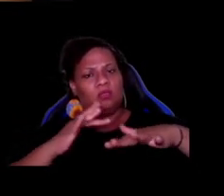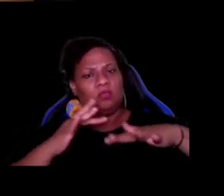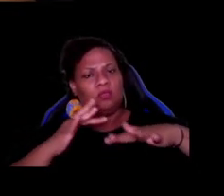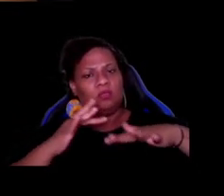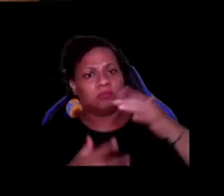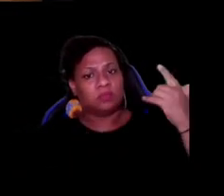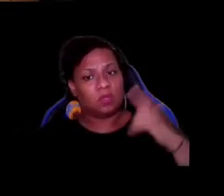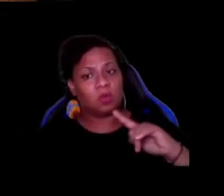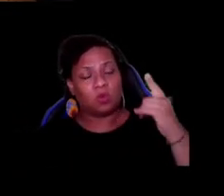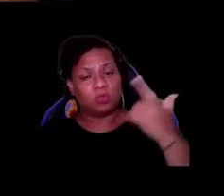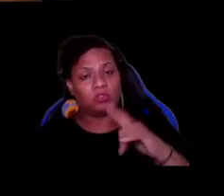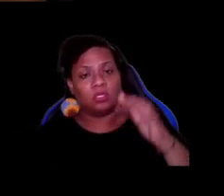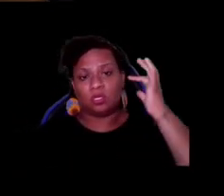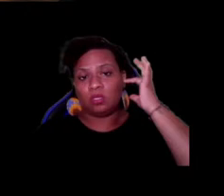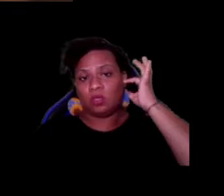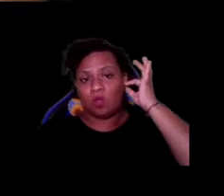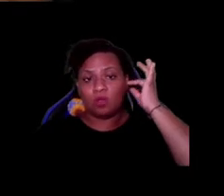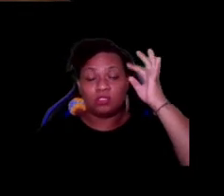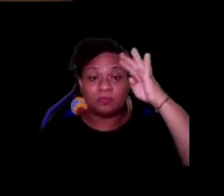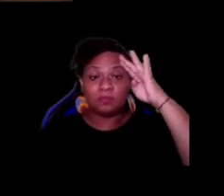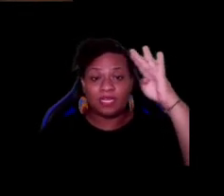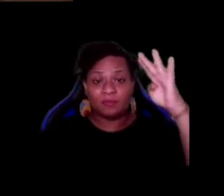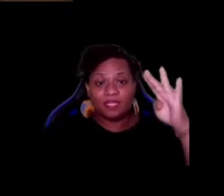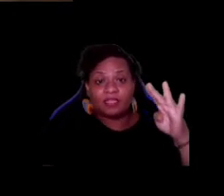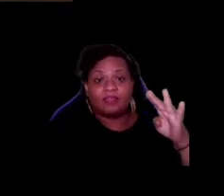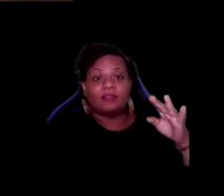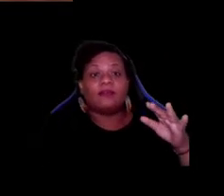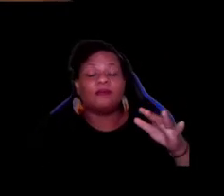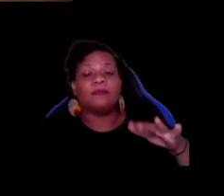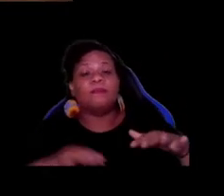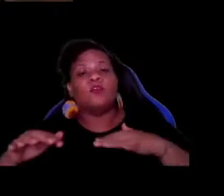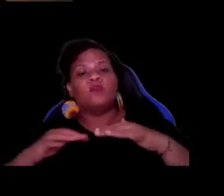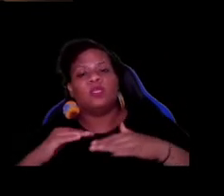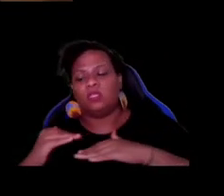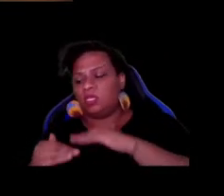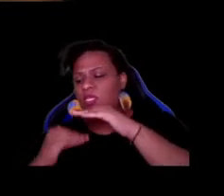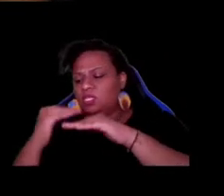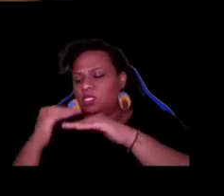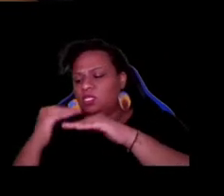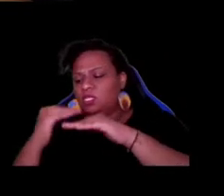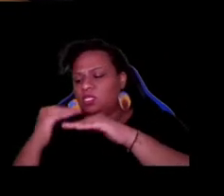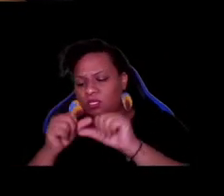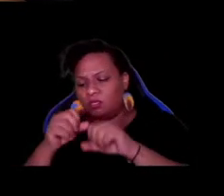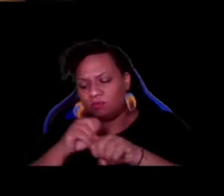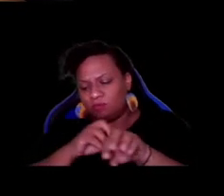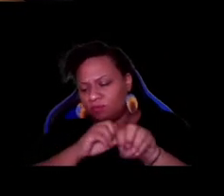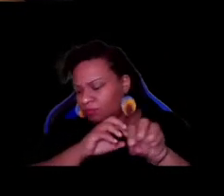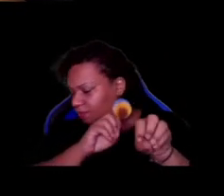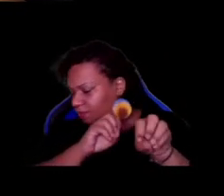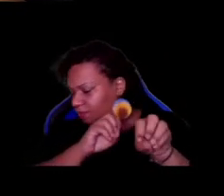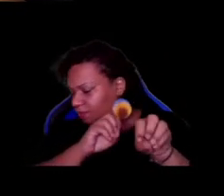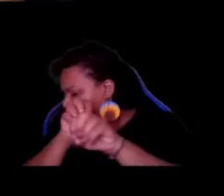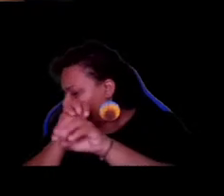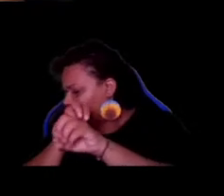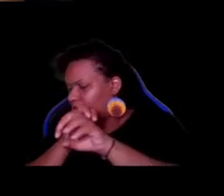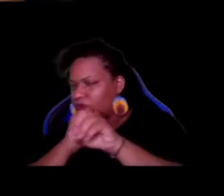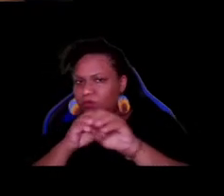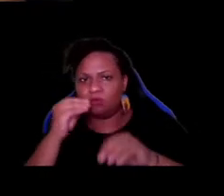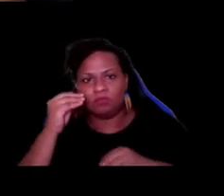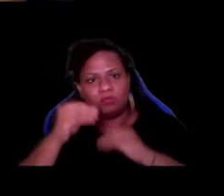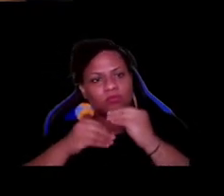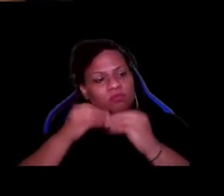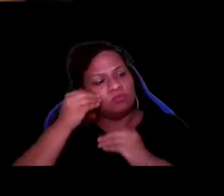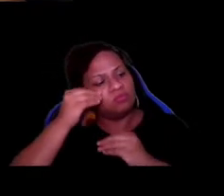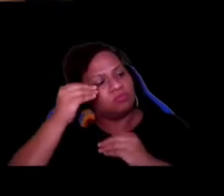movimento, principalmente o movimento de crescimento, movimento de conhecimento, de transmissão de conhecimento, né, para